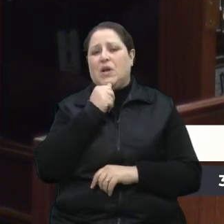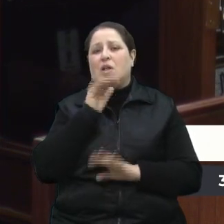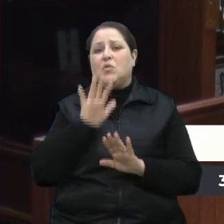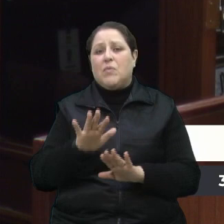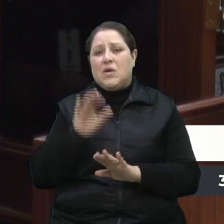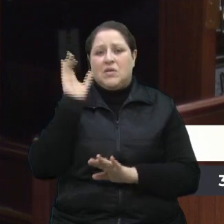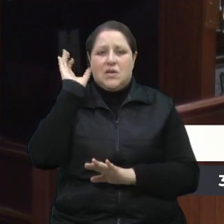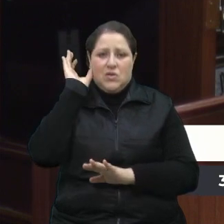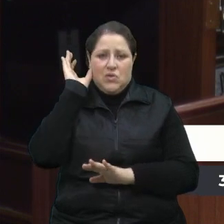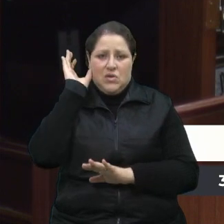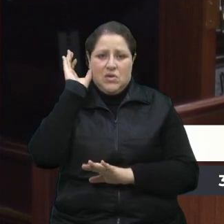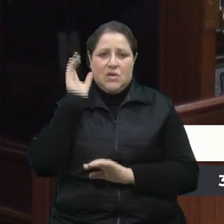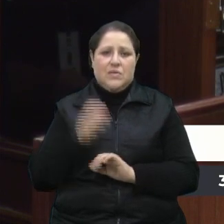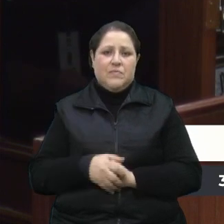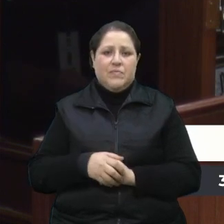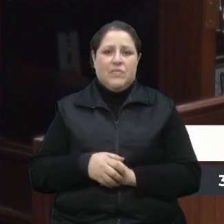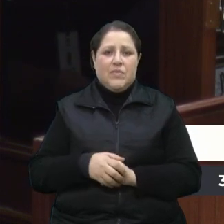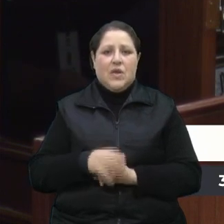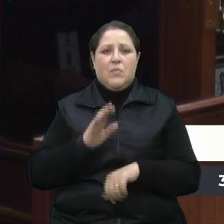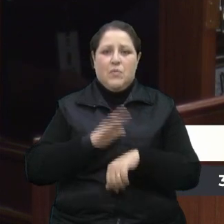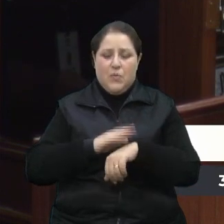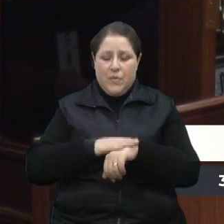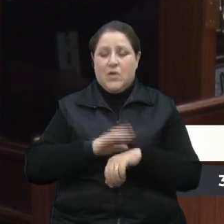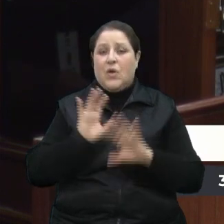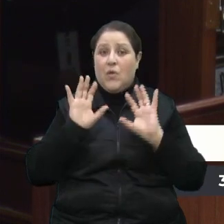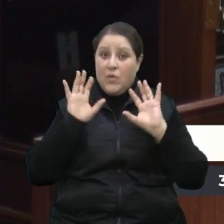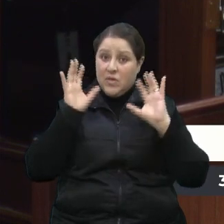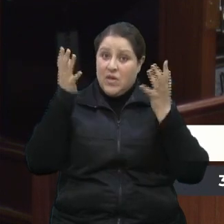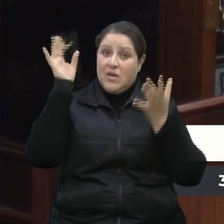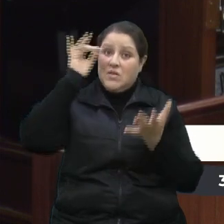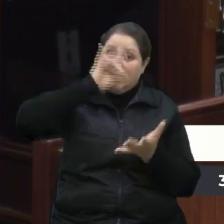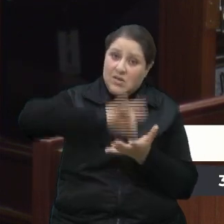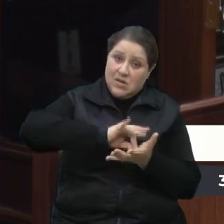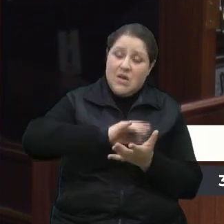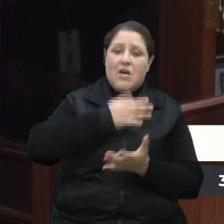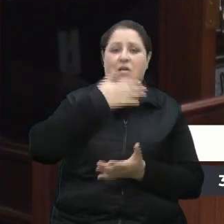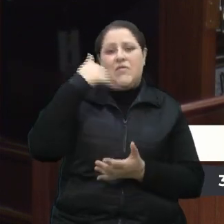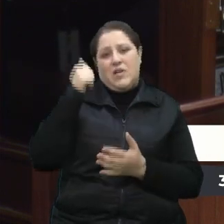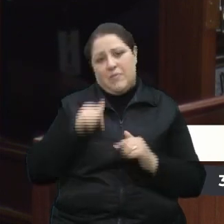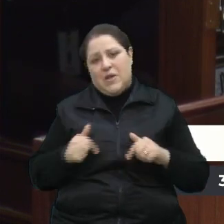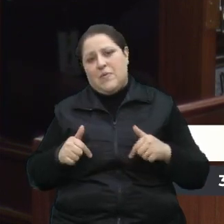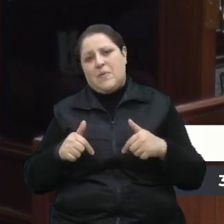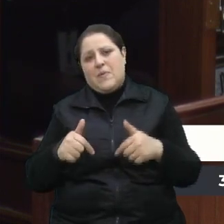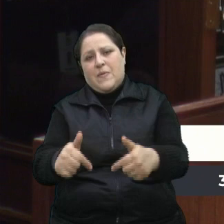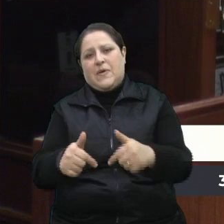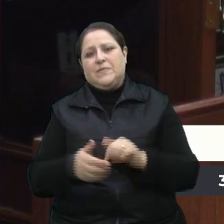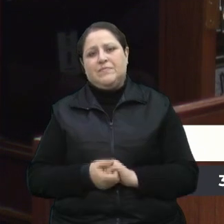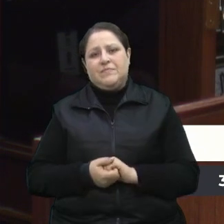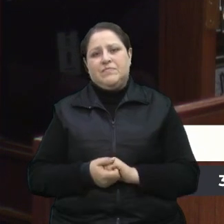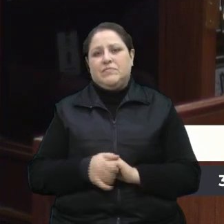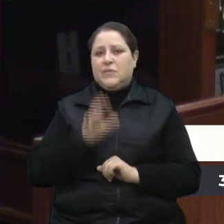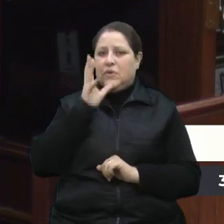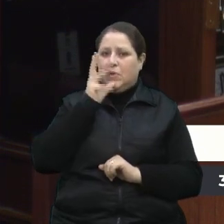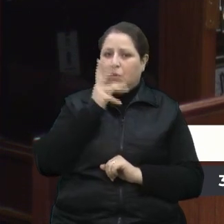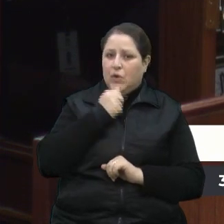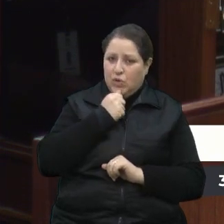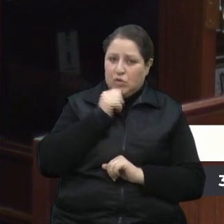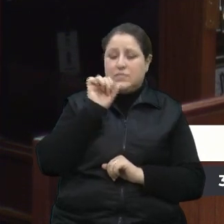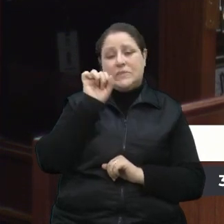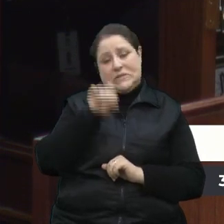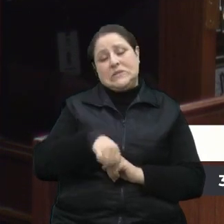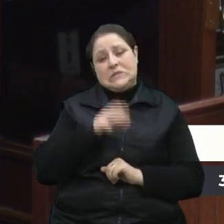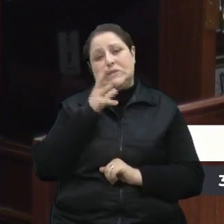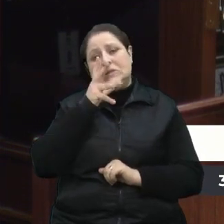Cadore quando ele se realiza valeu a pena ter lutado demorou demorou